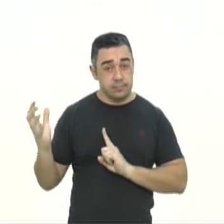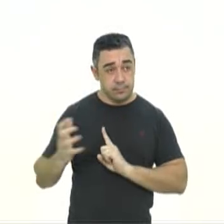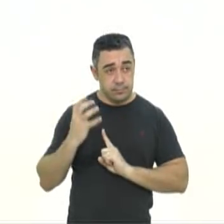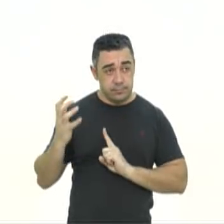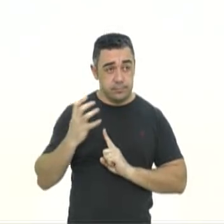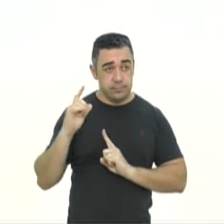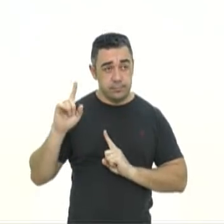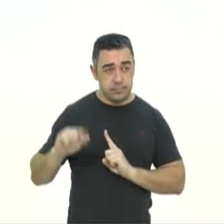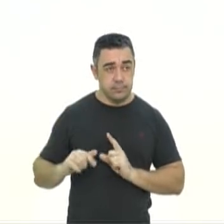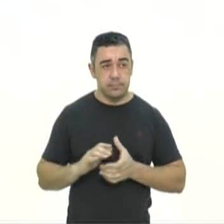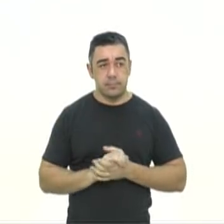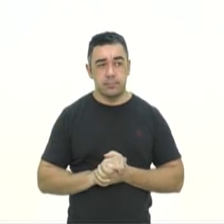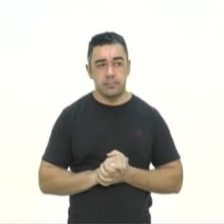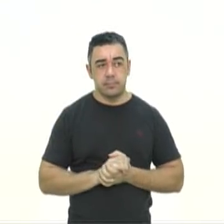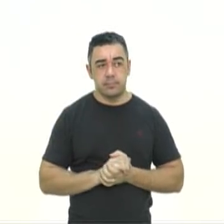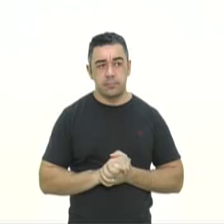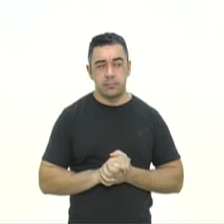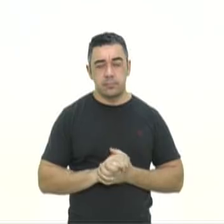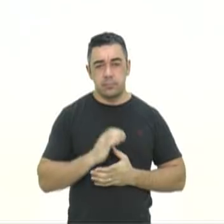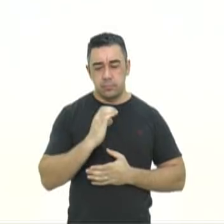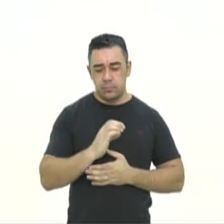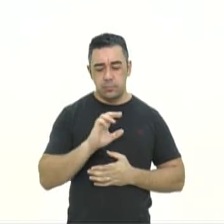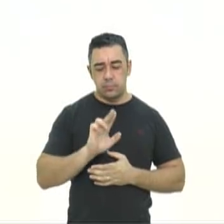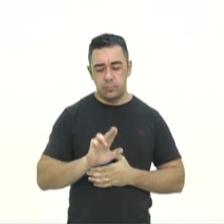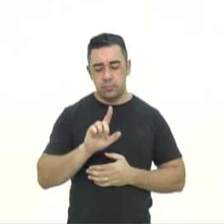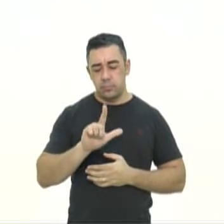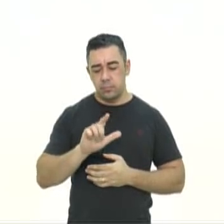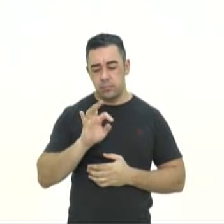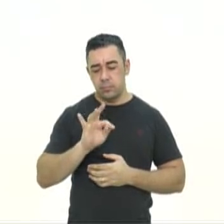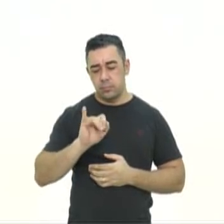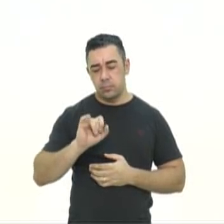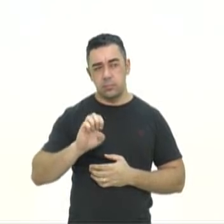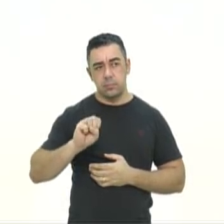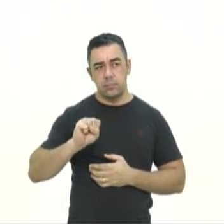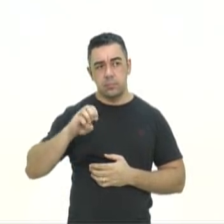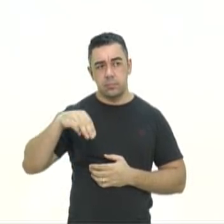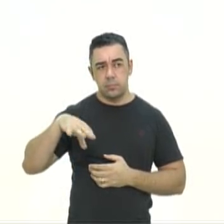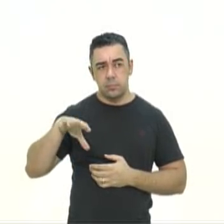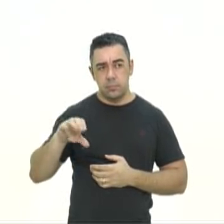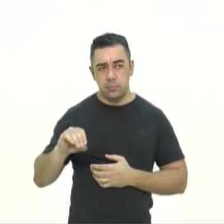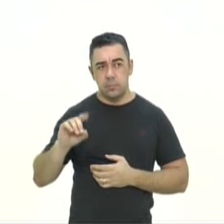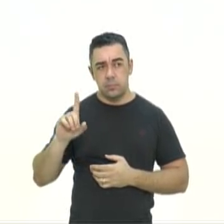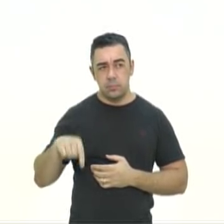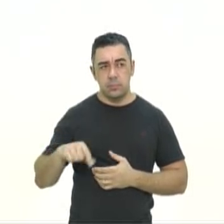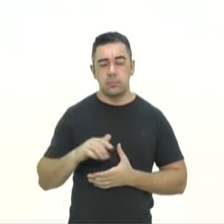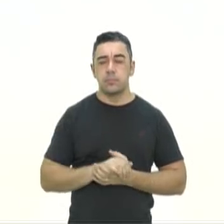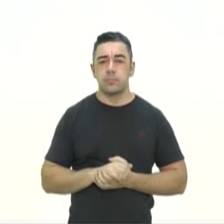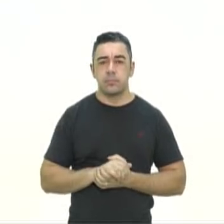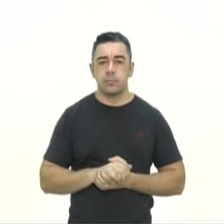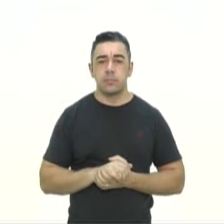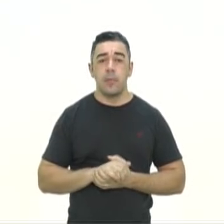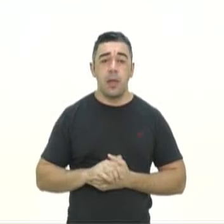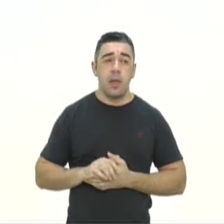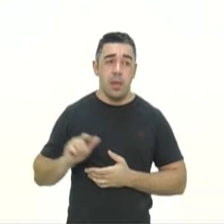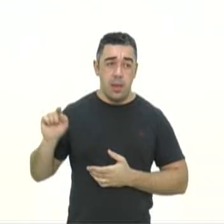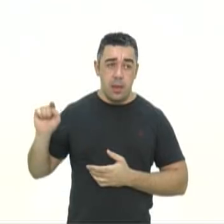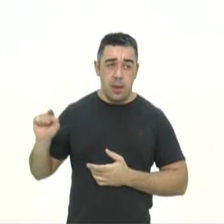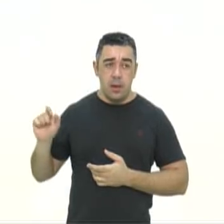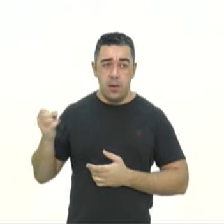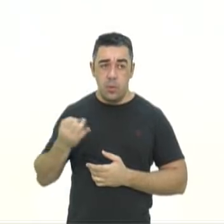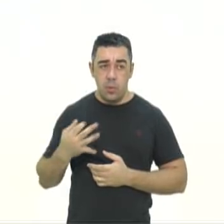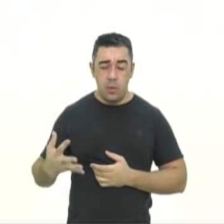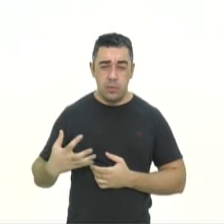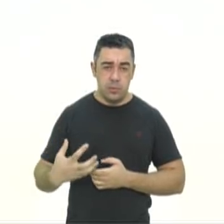barroco literário. Uma é o cultismo. O que que é esse cultismo? É a hipertrofia da